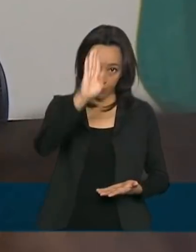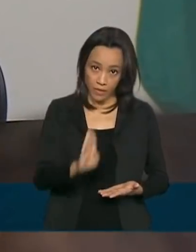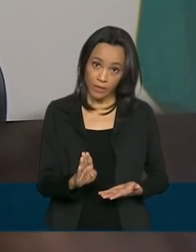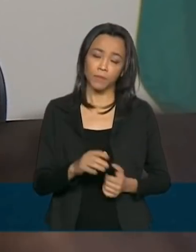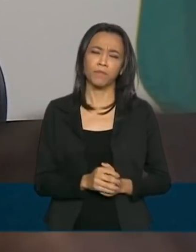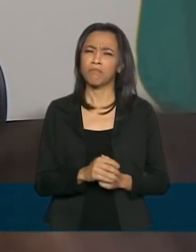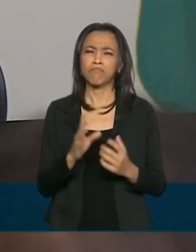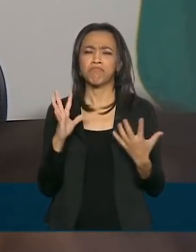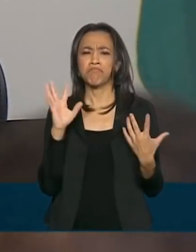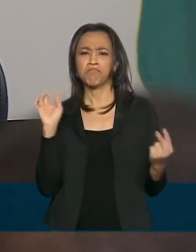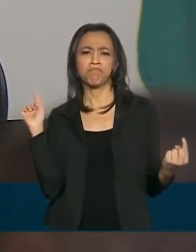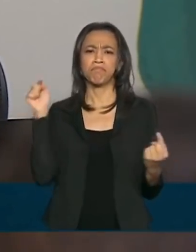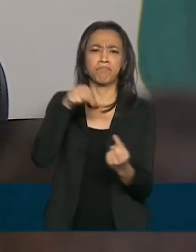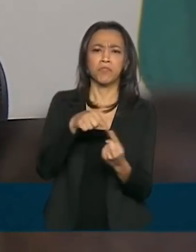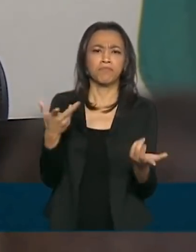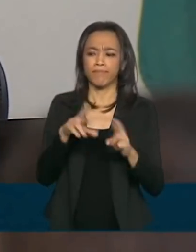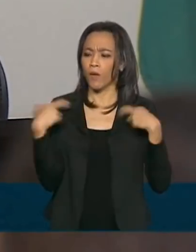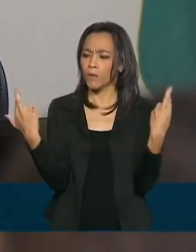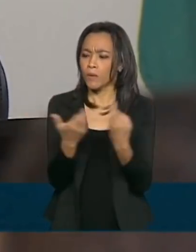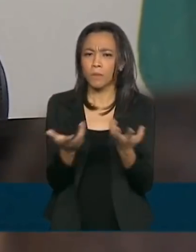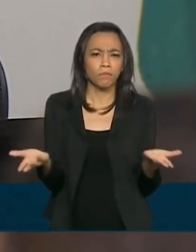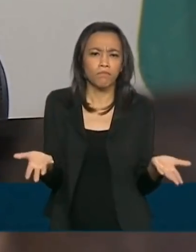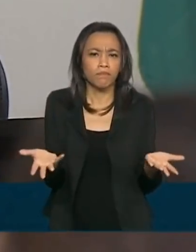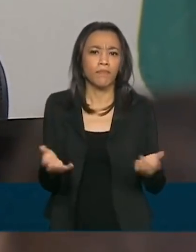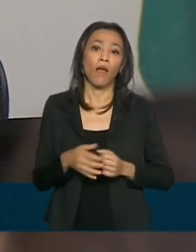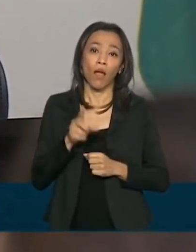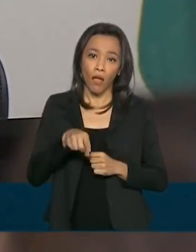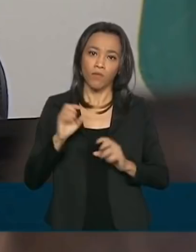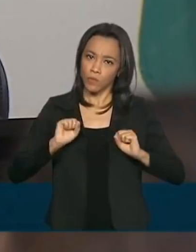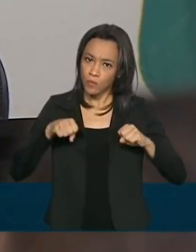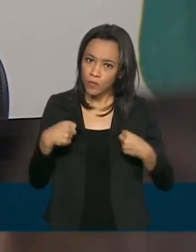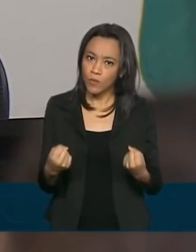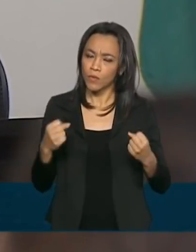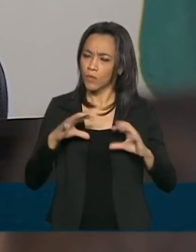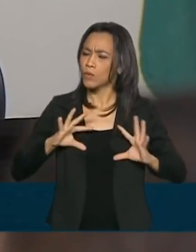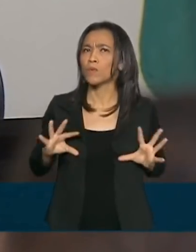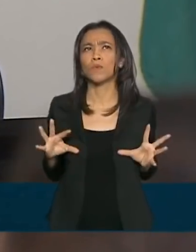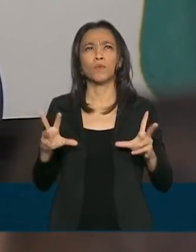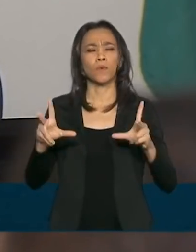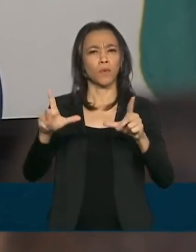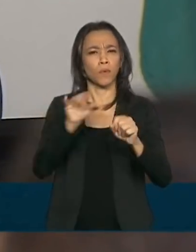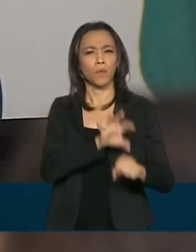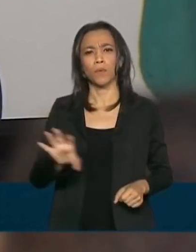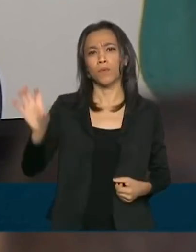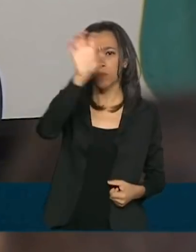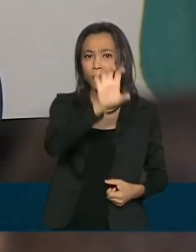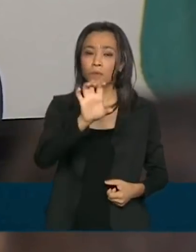O motivo da reunião é uma continuidade, um esforço de todos na busca